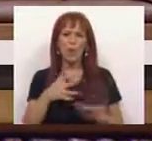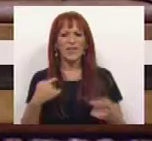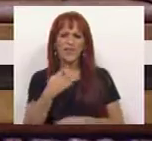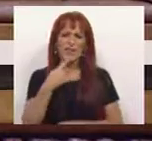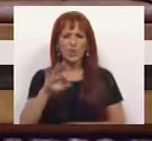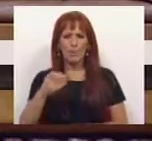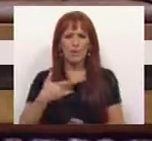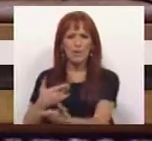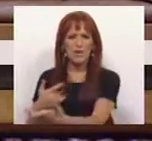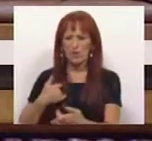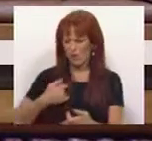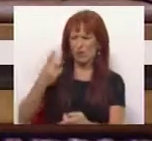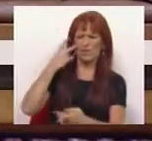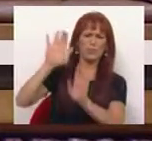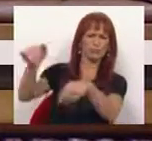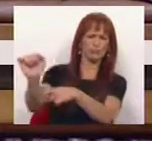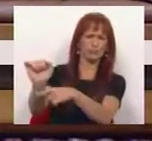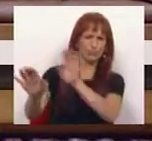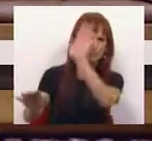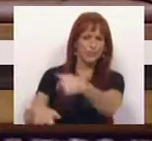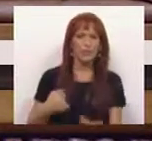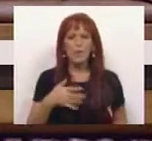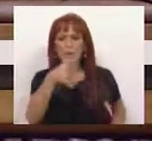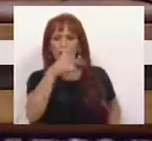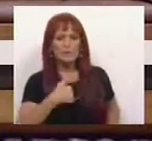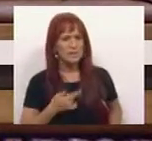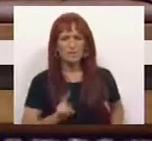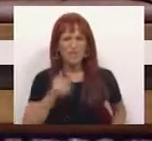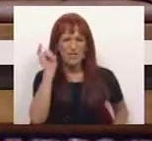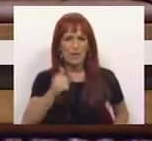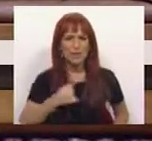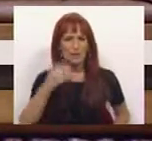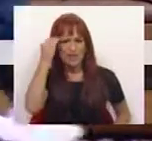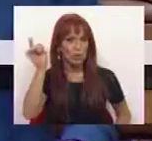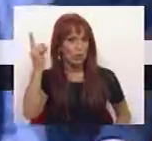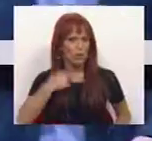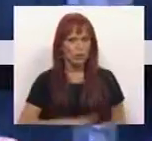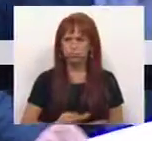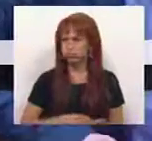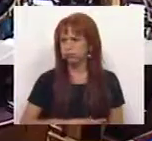portanto, dizer ao PSD, nós já vimos esse filme e infelizmente não foi um filme de ficção.